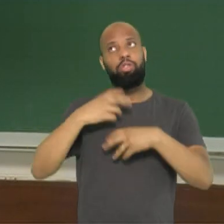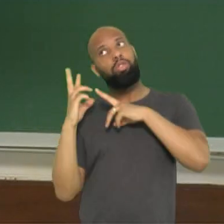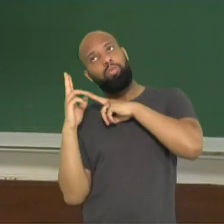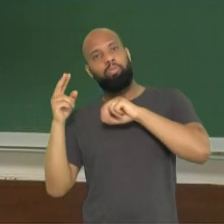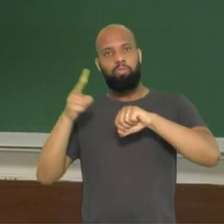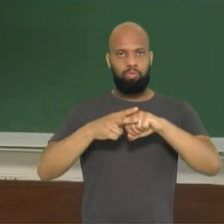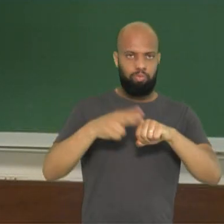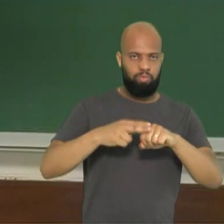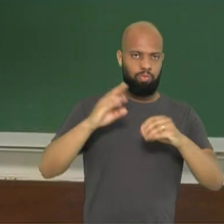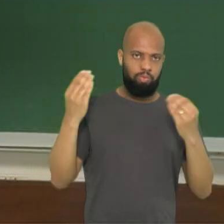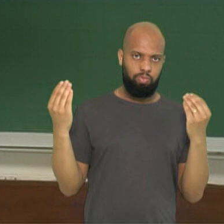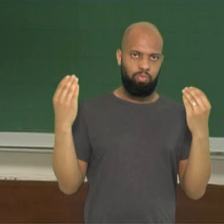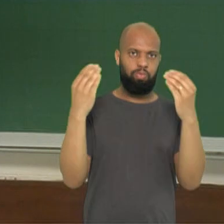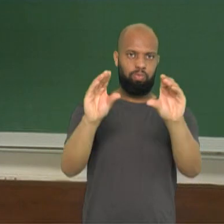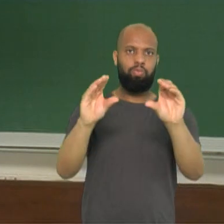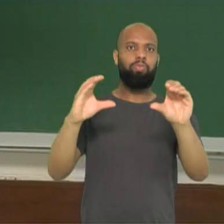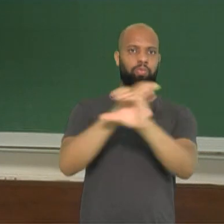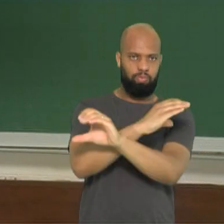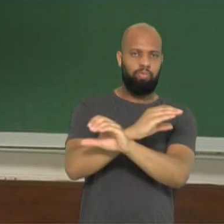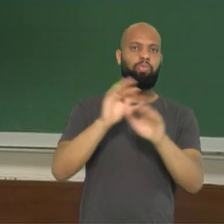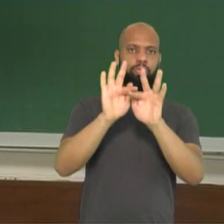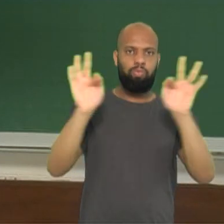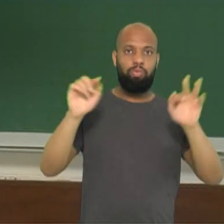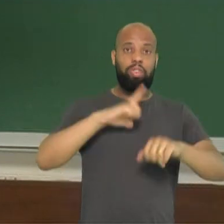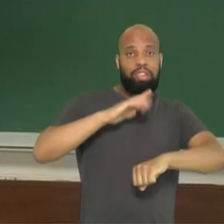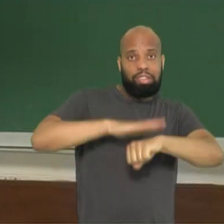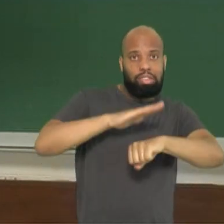gerúndio e vai completar assim essa frase. Um